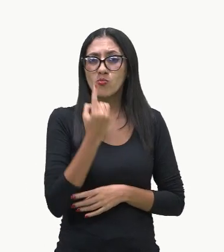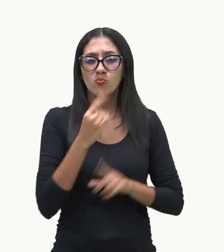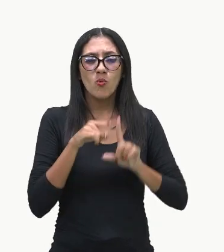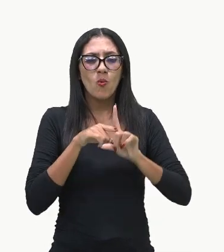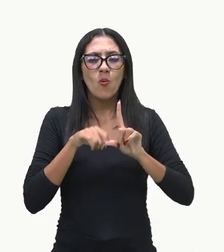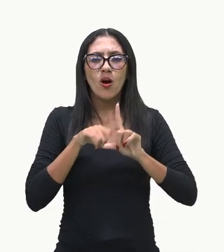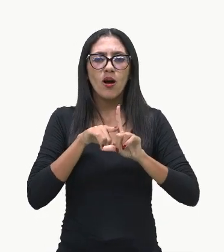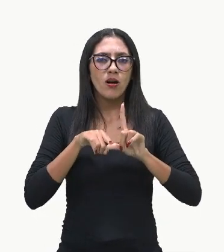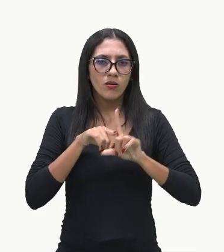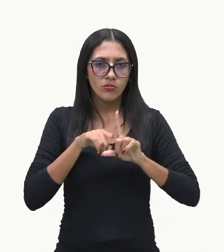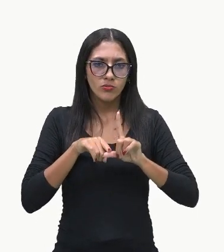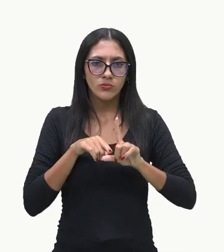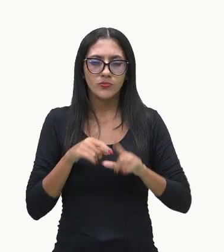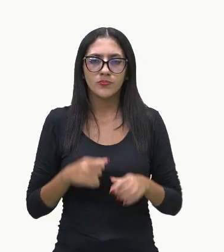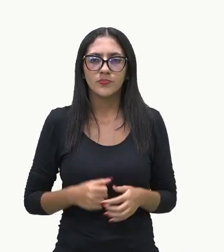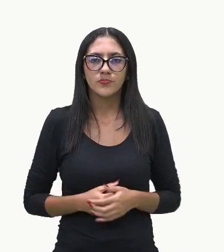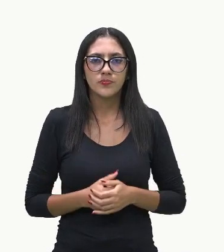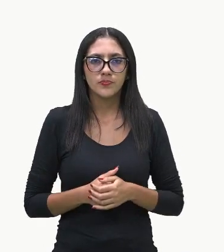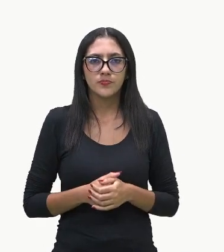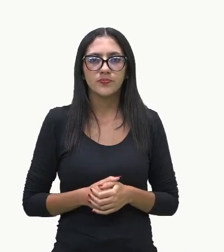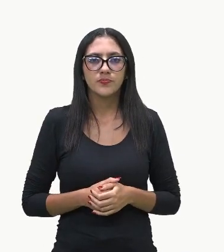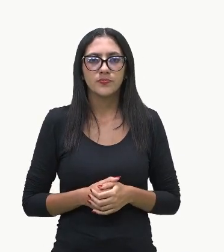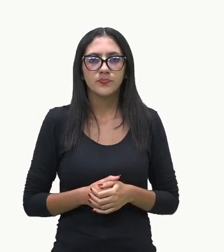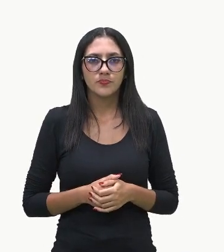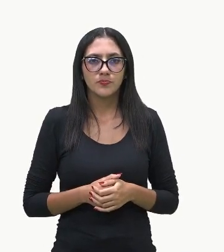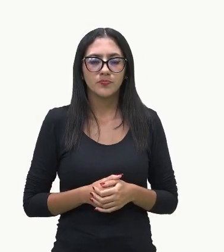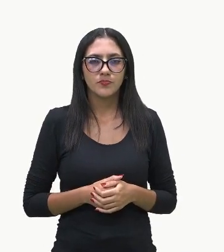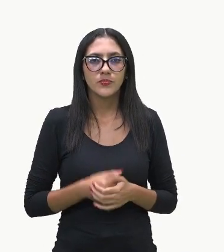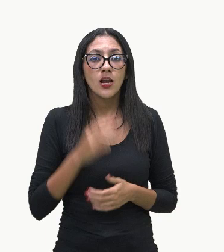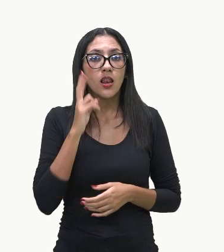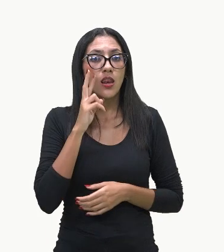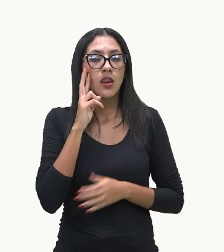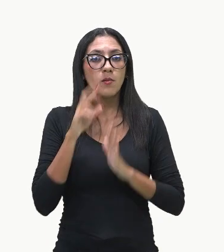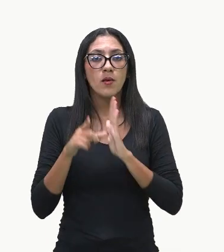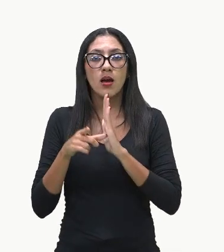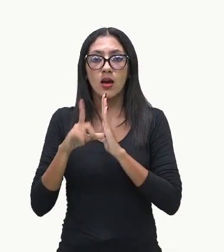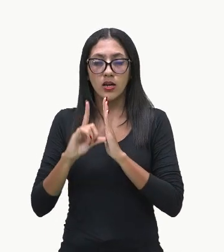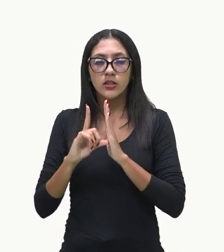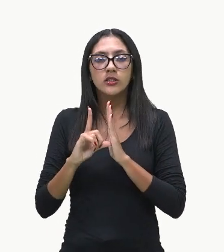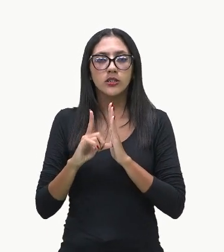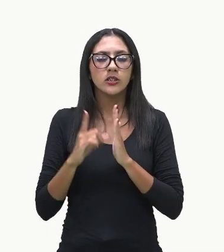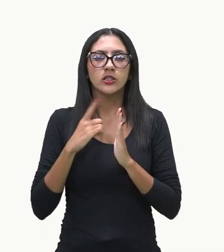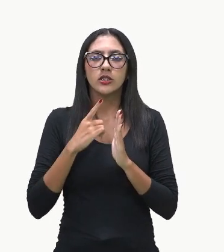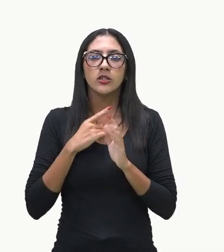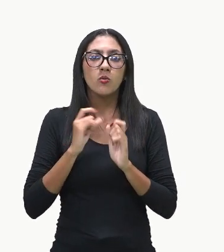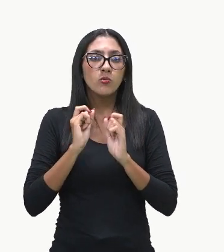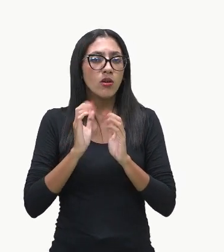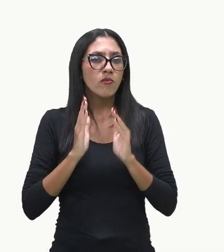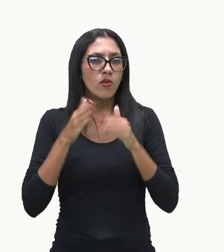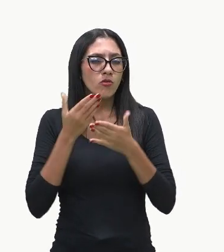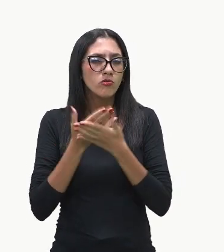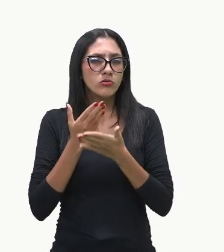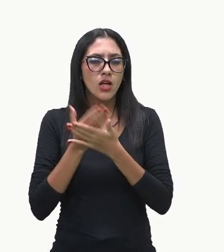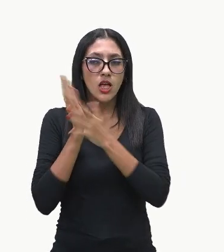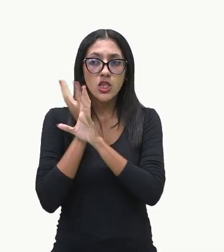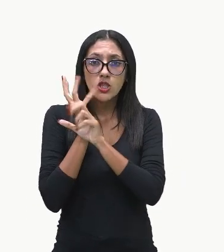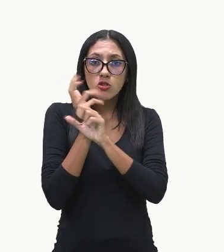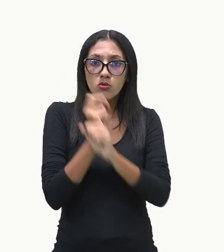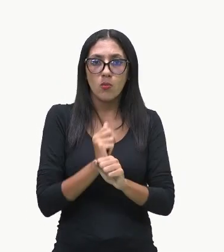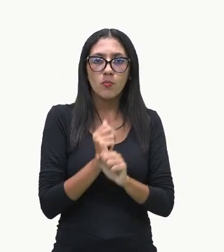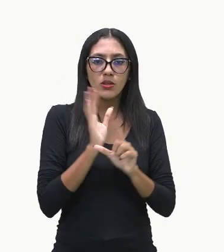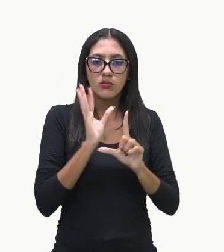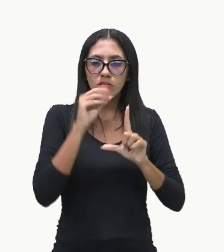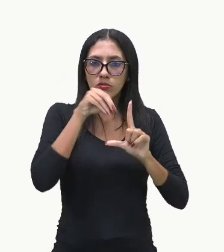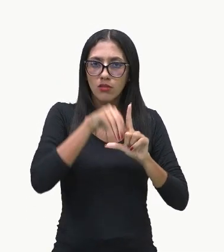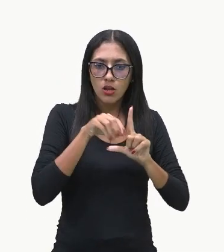regular. Veja bem, nós estávamos há pouco calculando a soma dos ângulos internos, mas agora